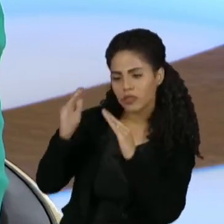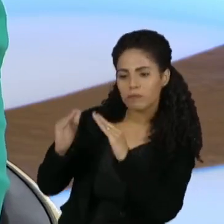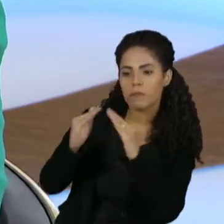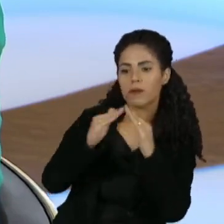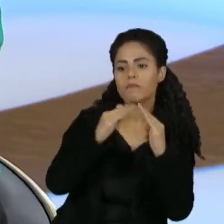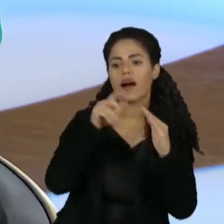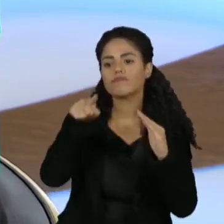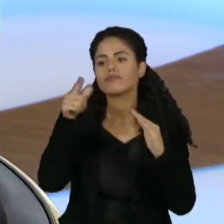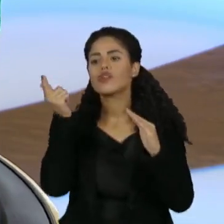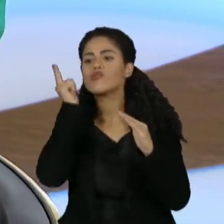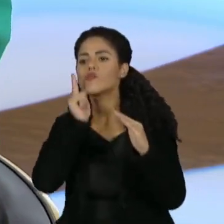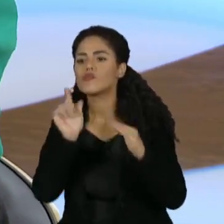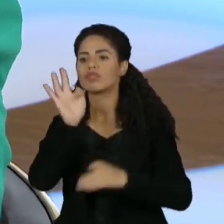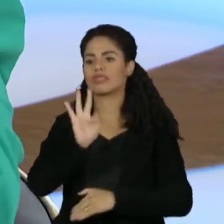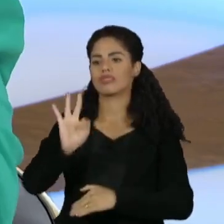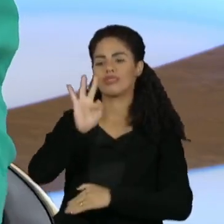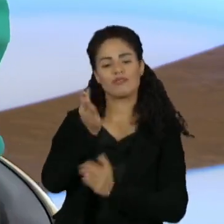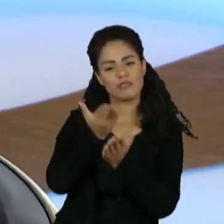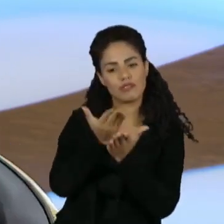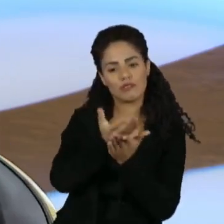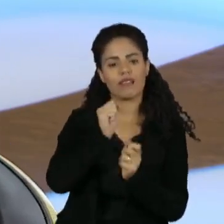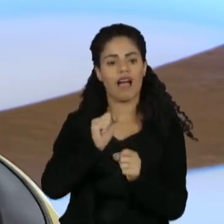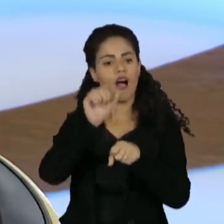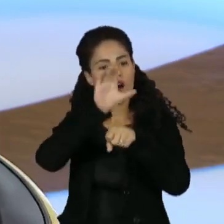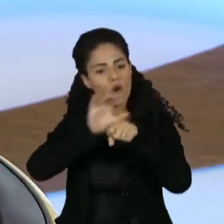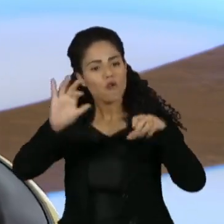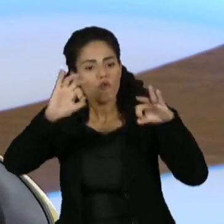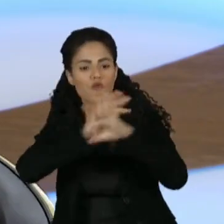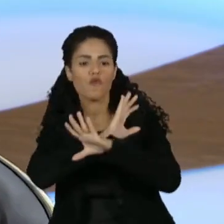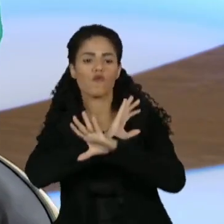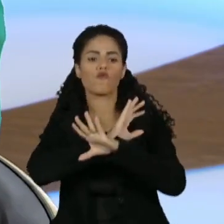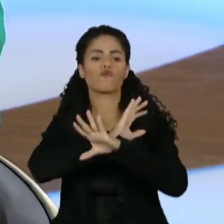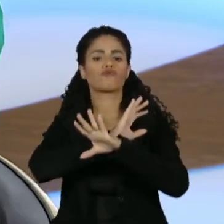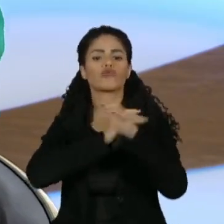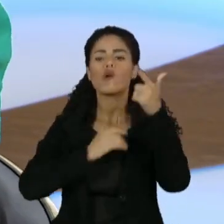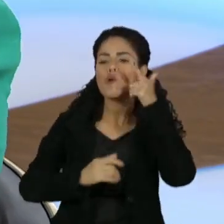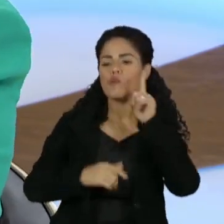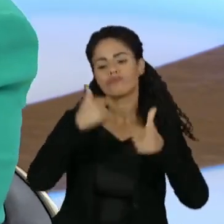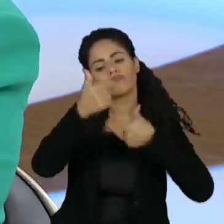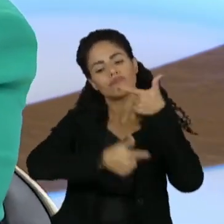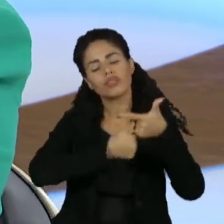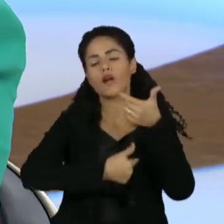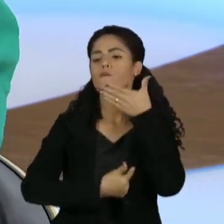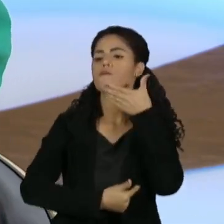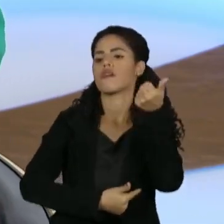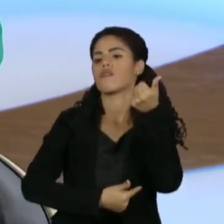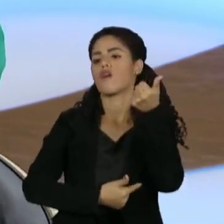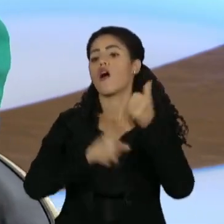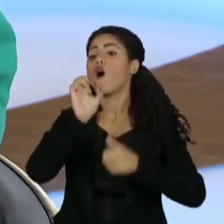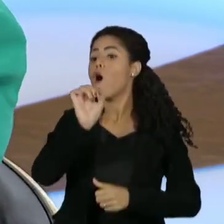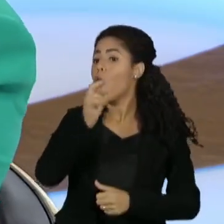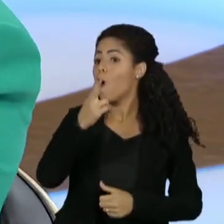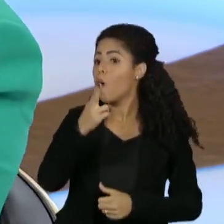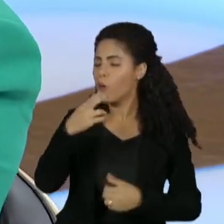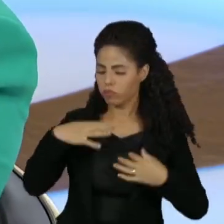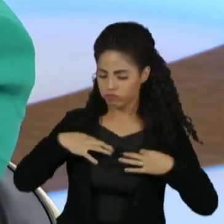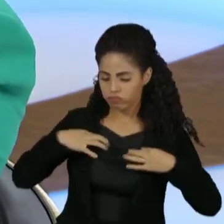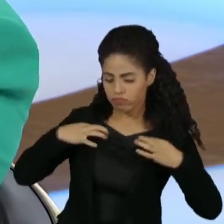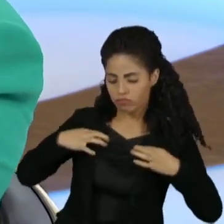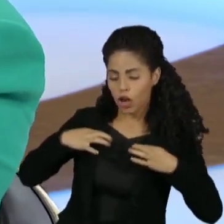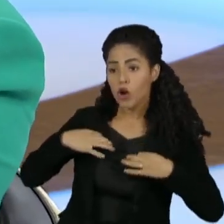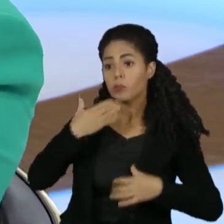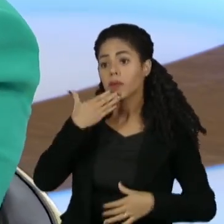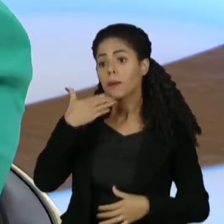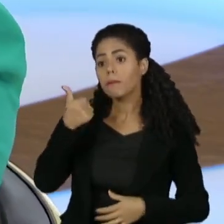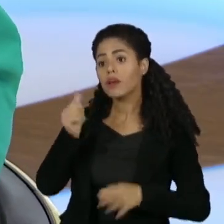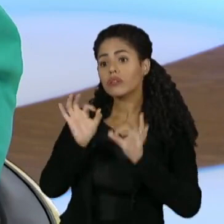entrando na faculdade, ou terminando um curso, ou tendo um emprego melhor, ou tendo simplesmente uma roupinha mais bacana para